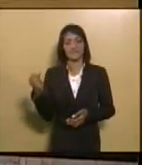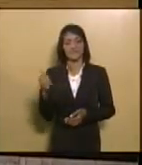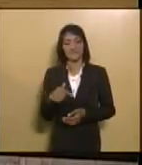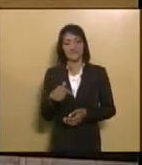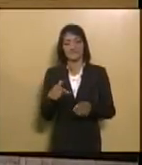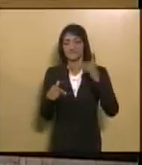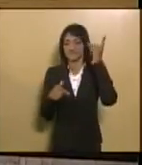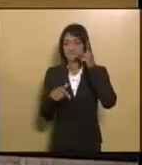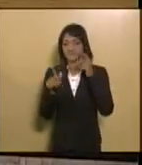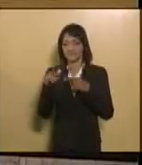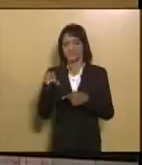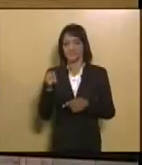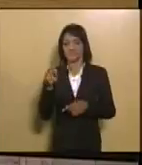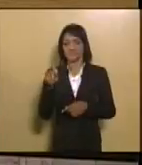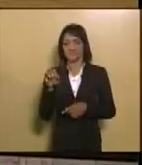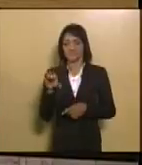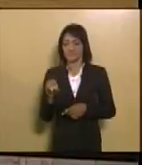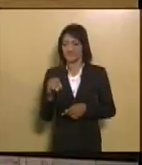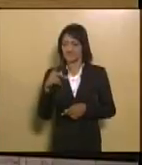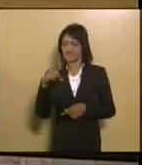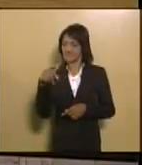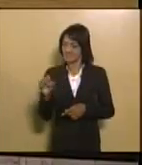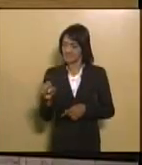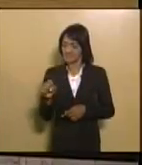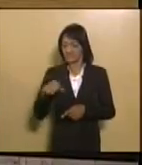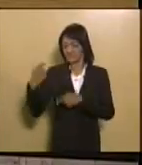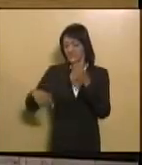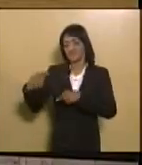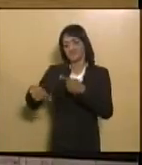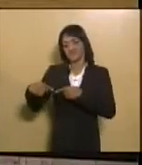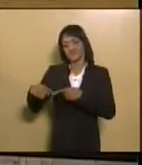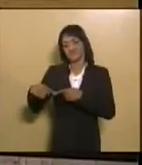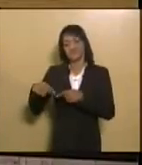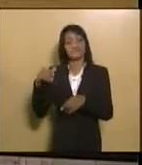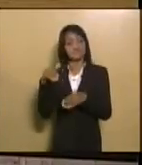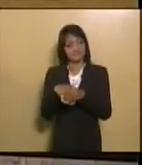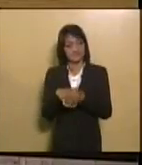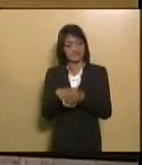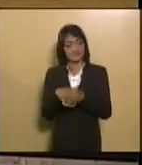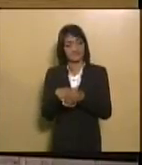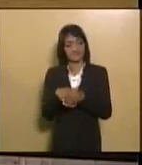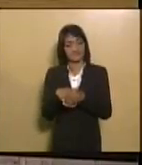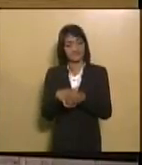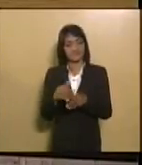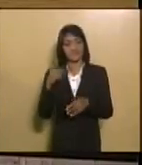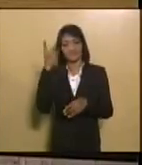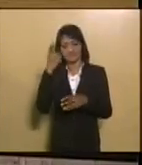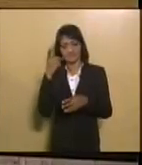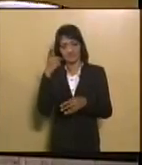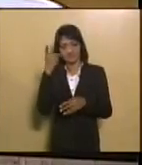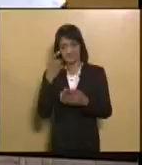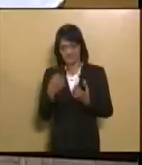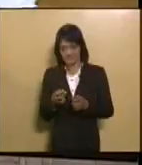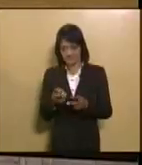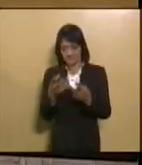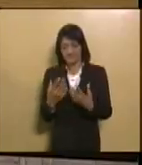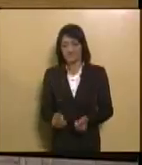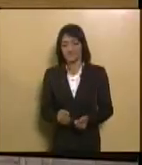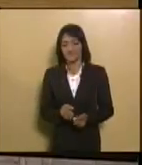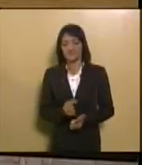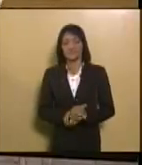589/2017, deputado Jorge Passos. Em discussão, em votação, deputados que aprovam, foi